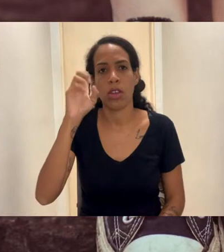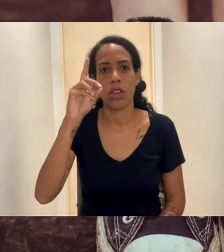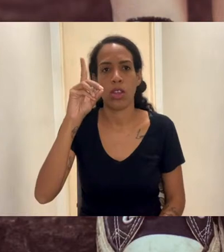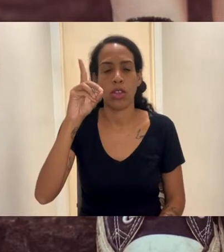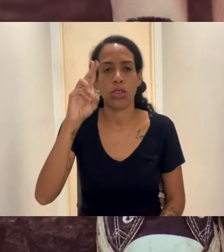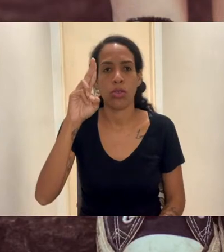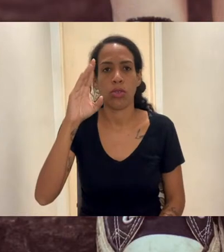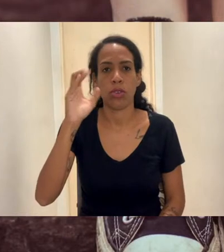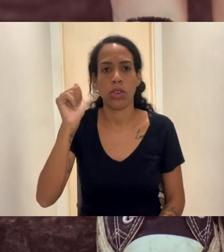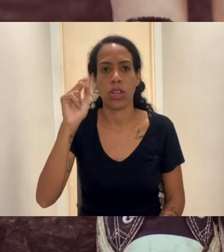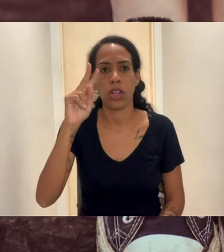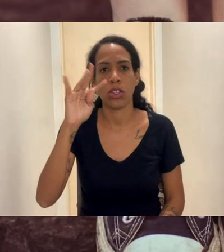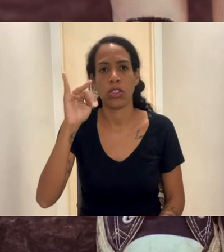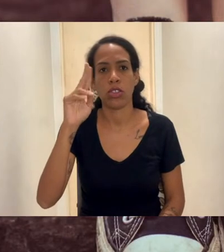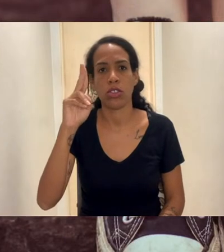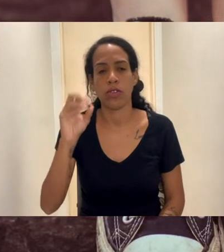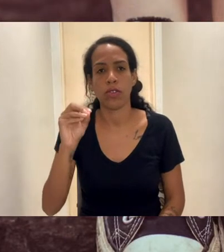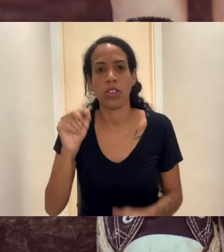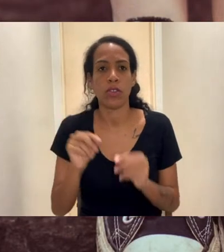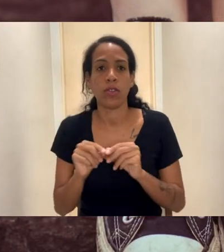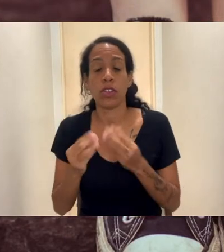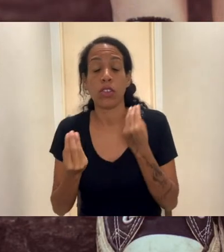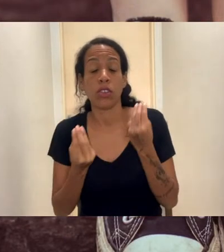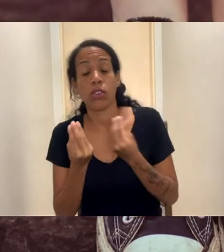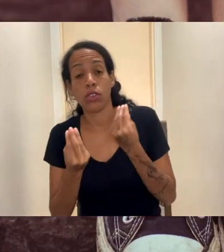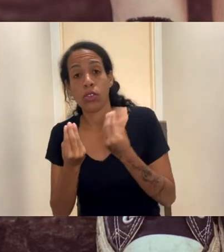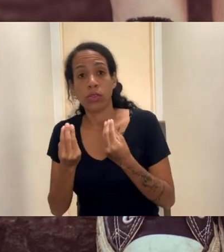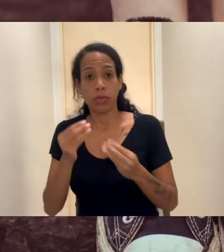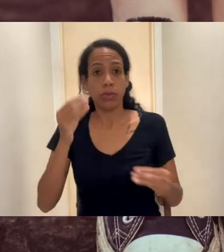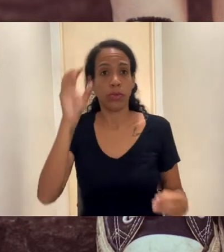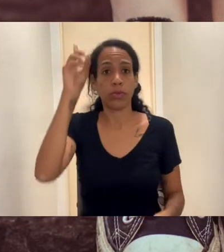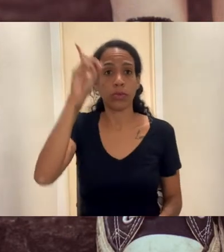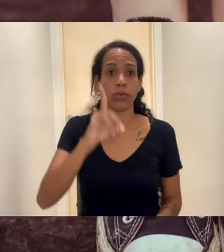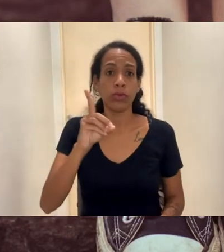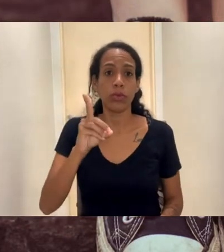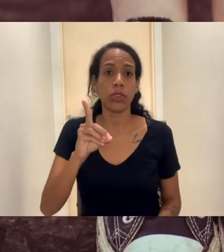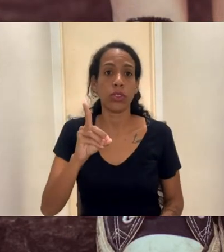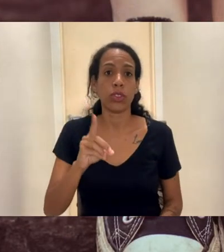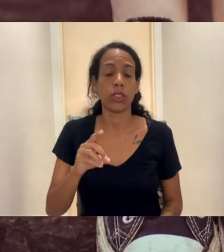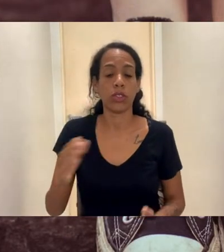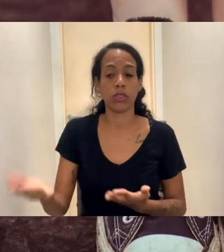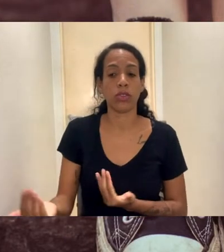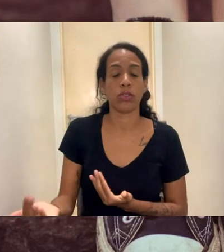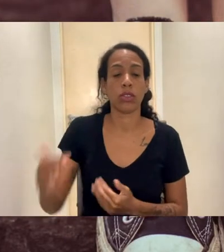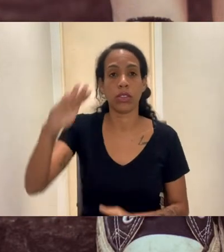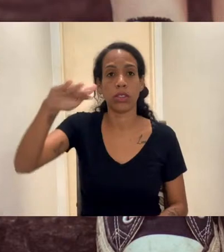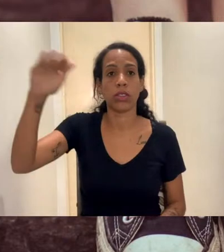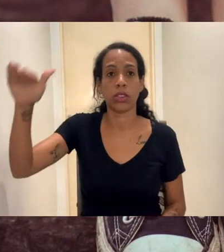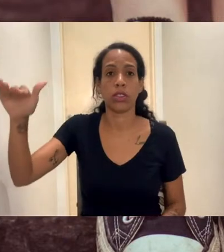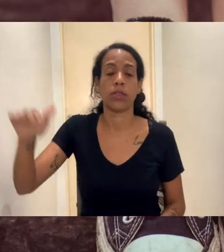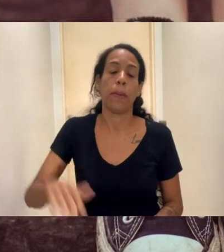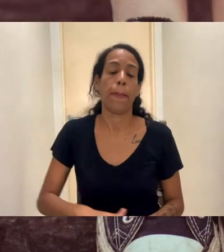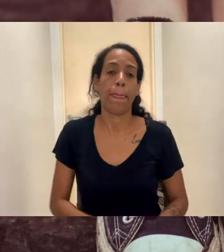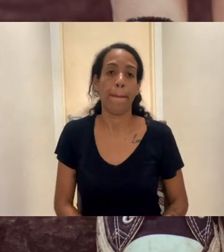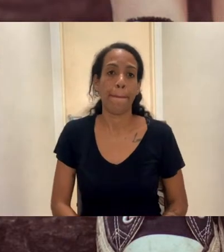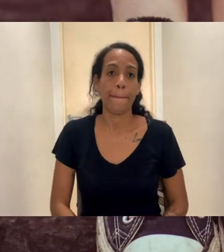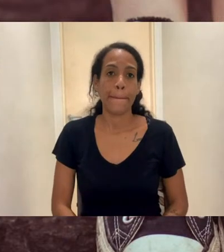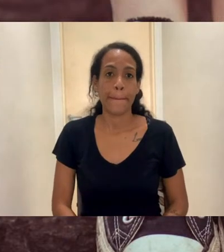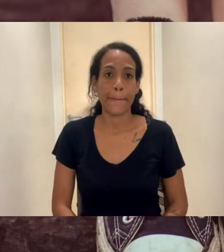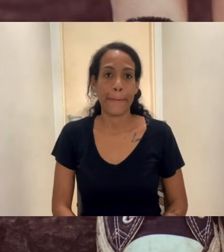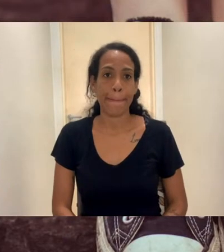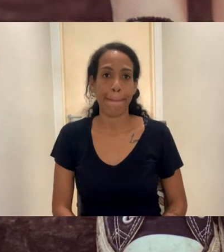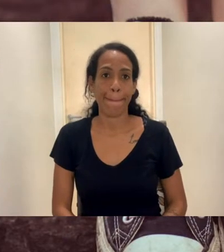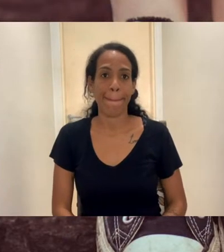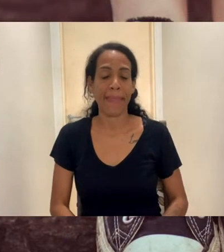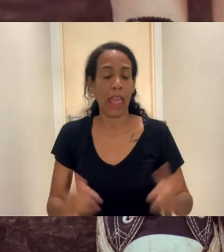de forma, né, a atender os direitos e as necessidades dos adolescentes e dos jovens. Com